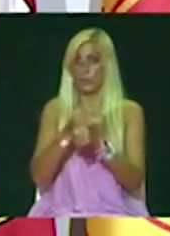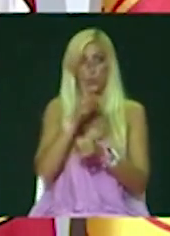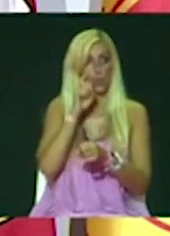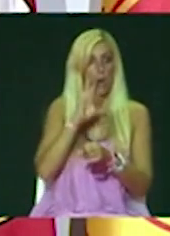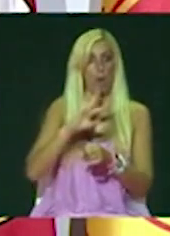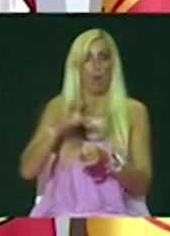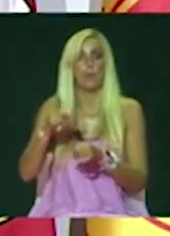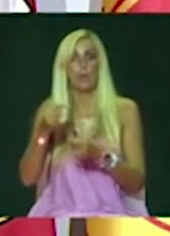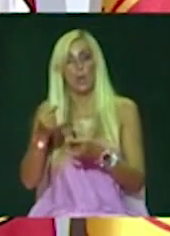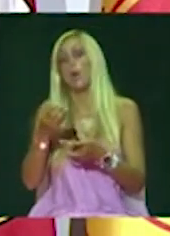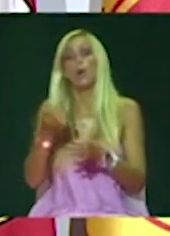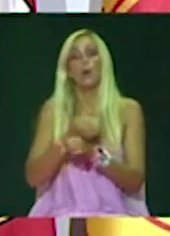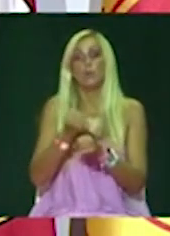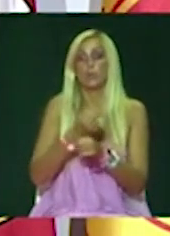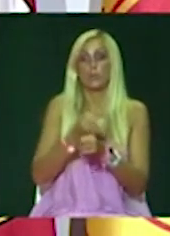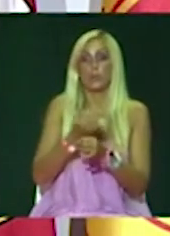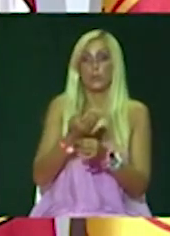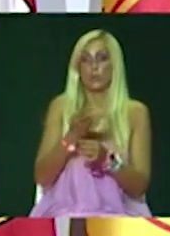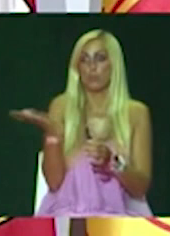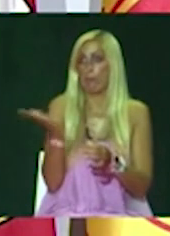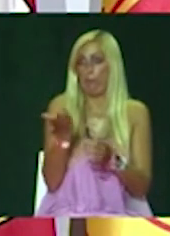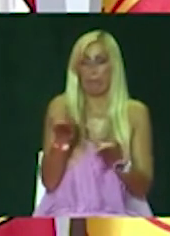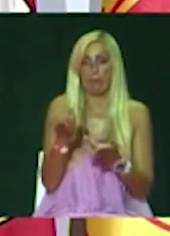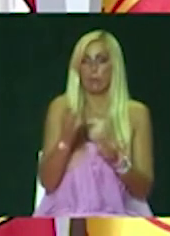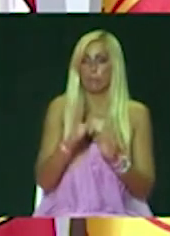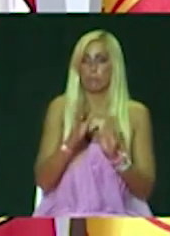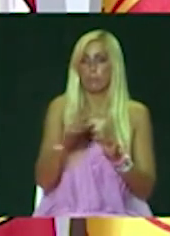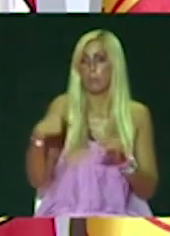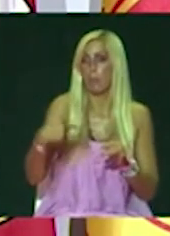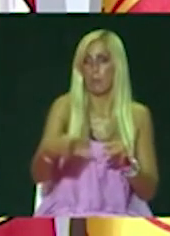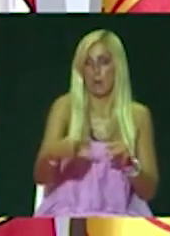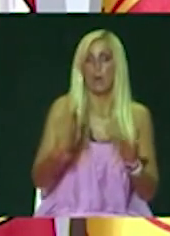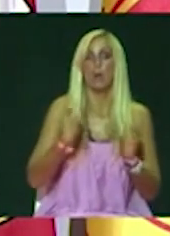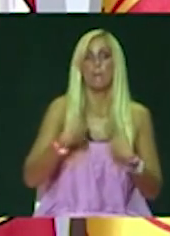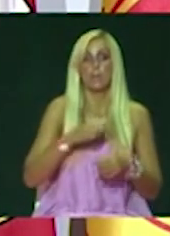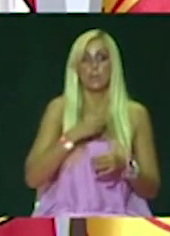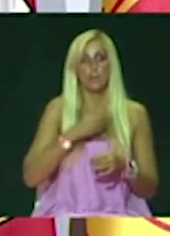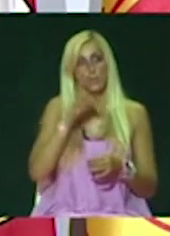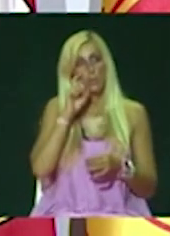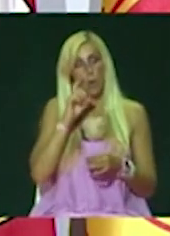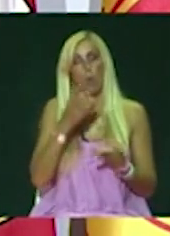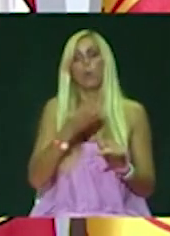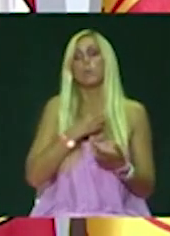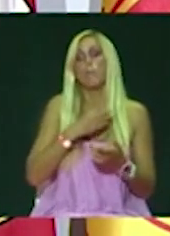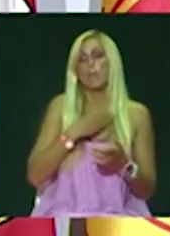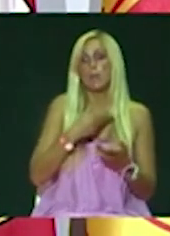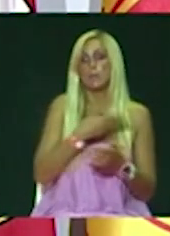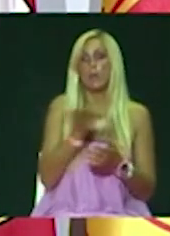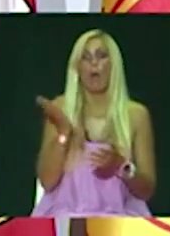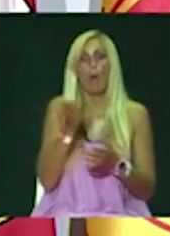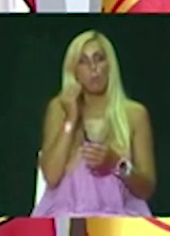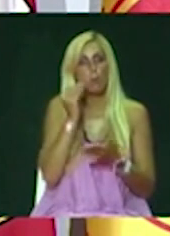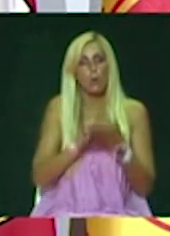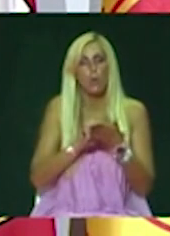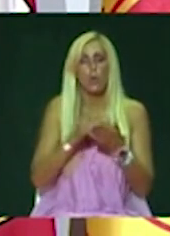amanhã serviços de catering e não precisar deles todos os dias. Mas as empresas de segurança, ou as empresas de catering, ou as empresas de